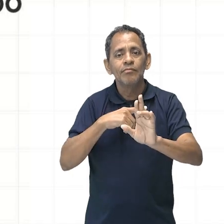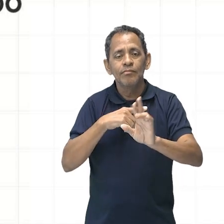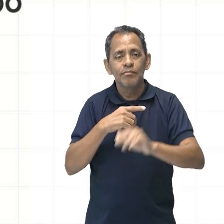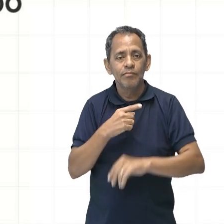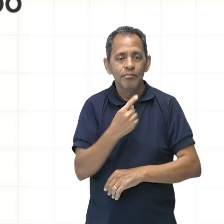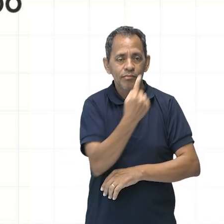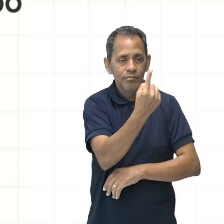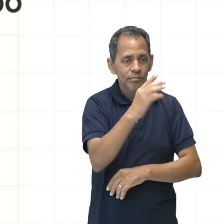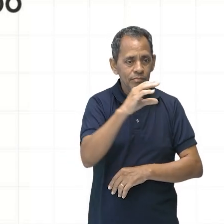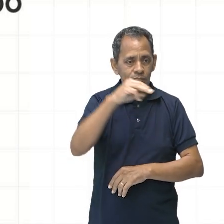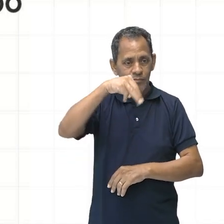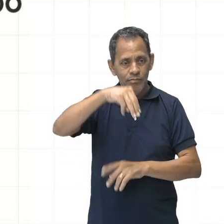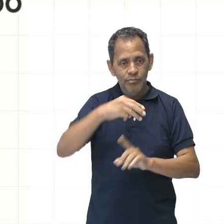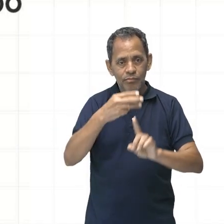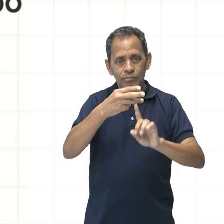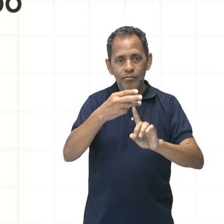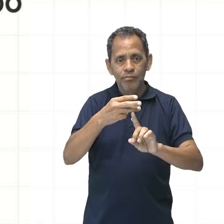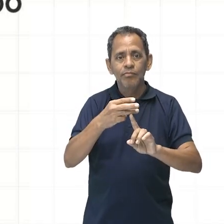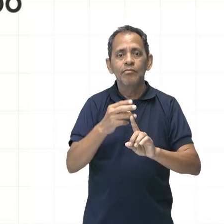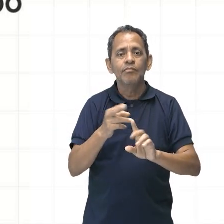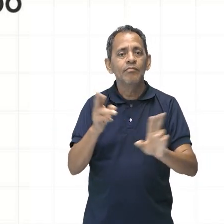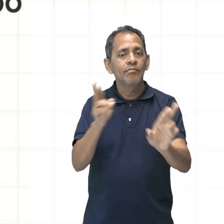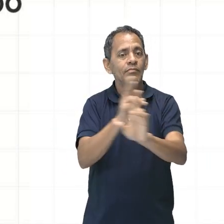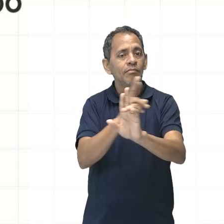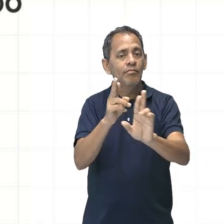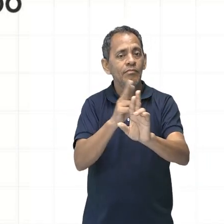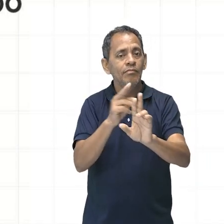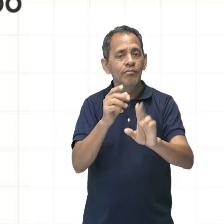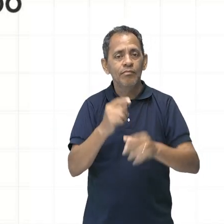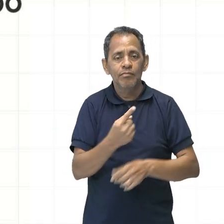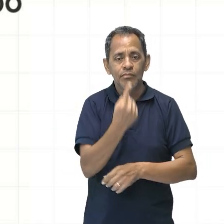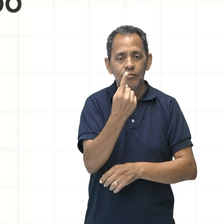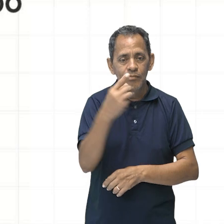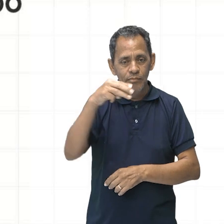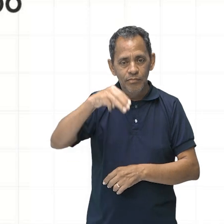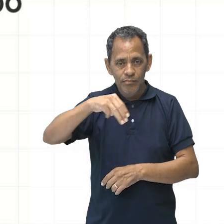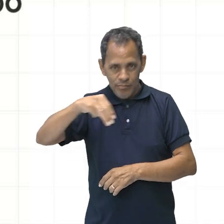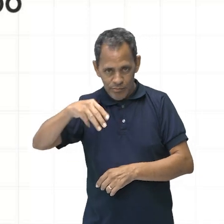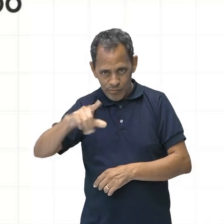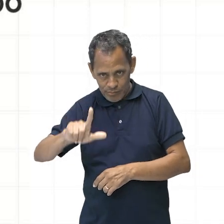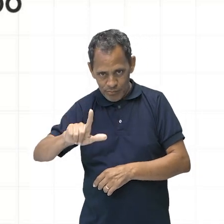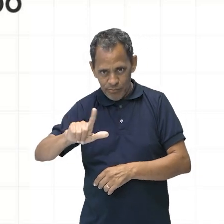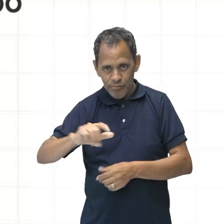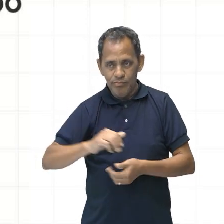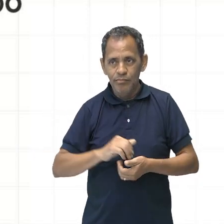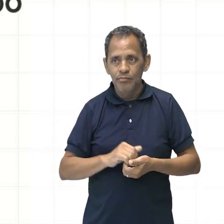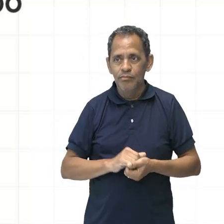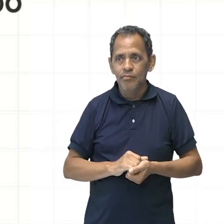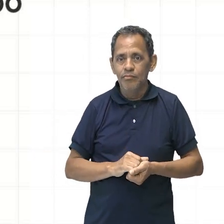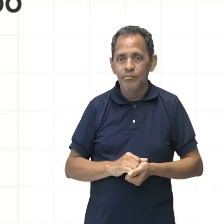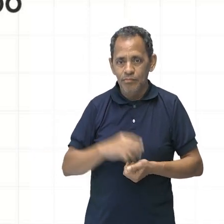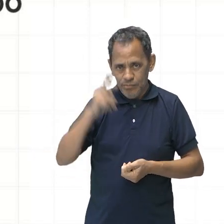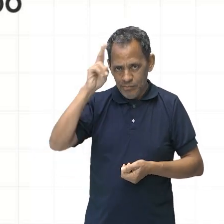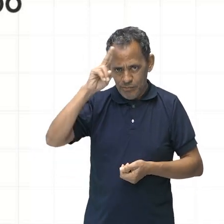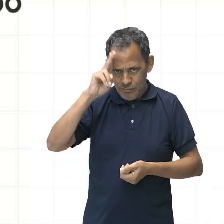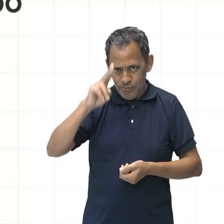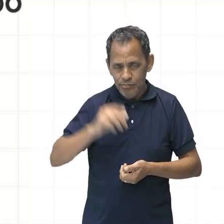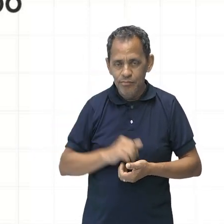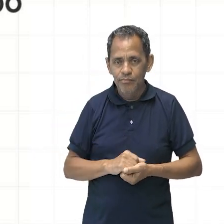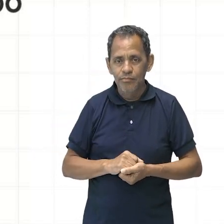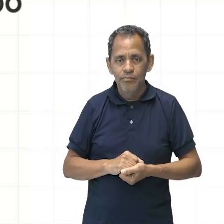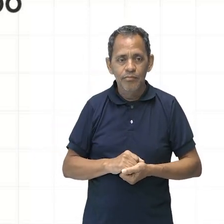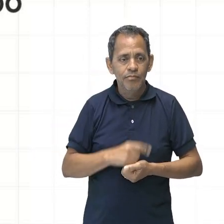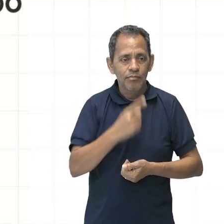centímetro cúbico equivale a 1 ml. Lembra? Fizemos a relação de 1 metro